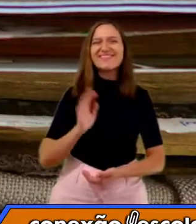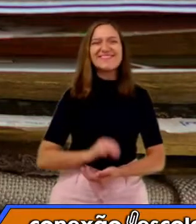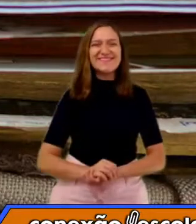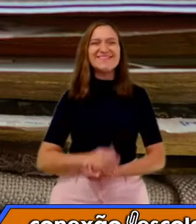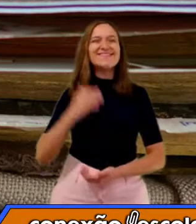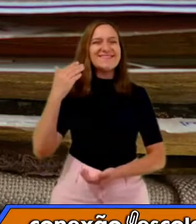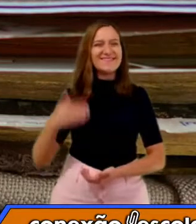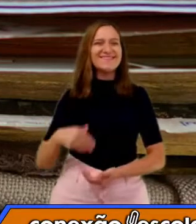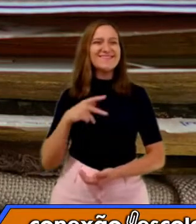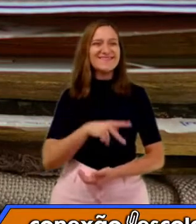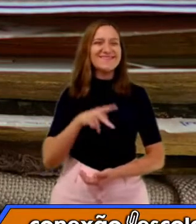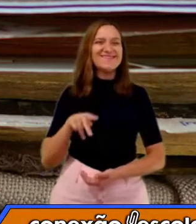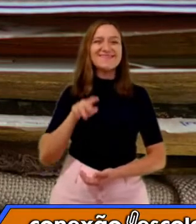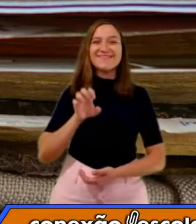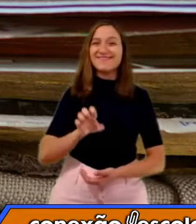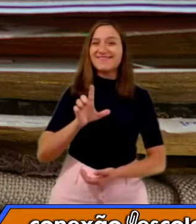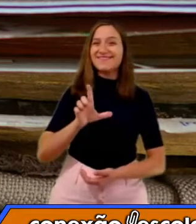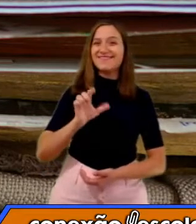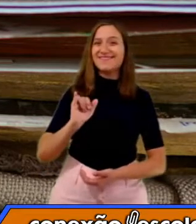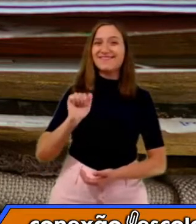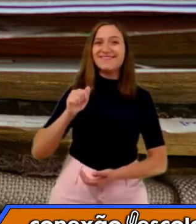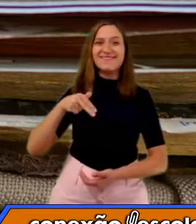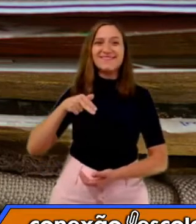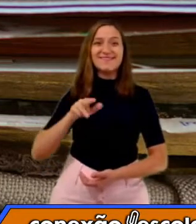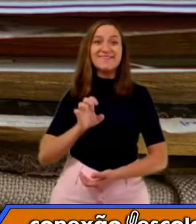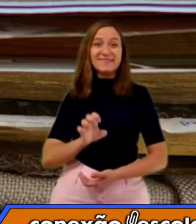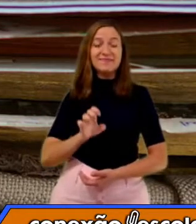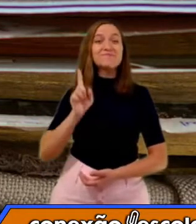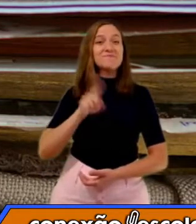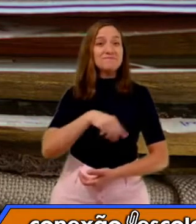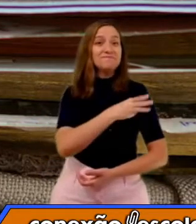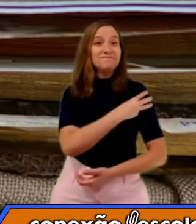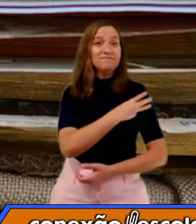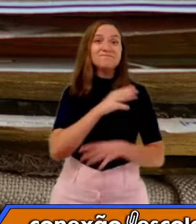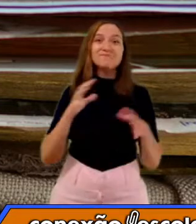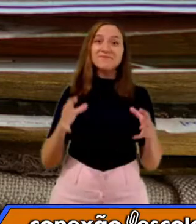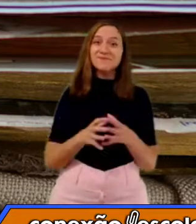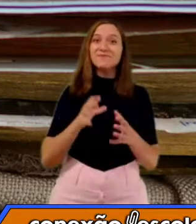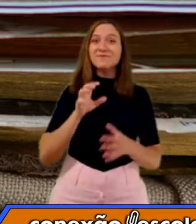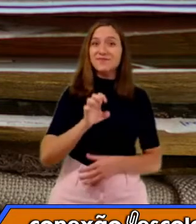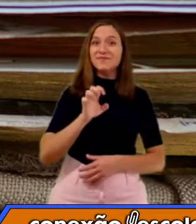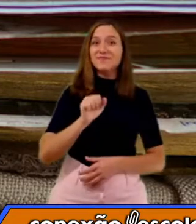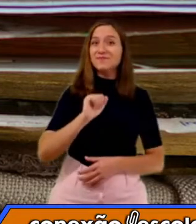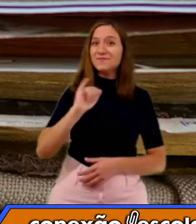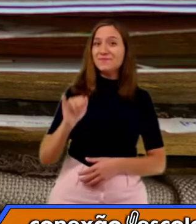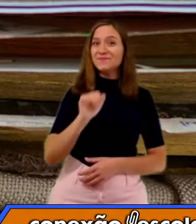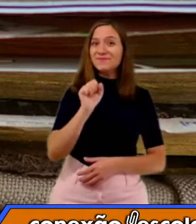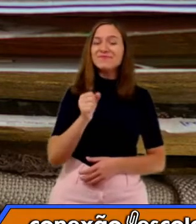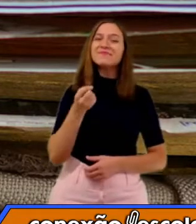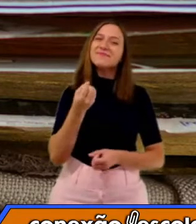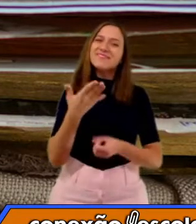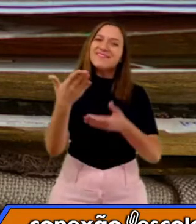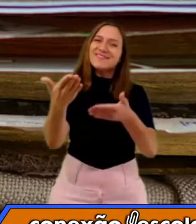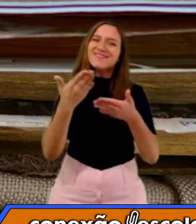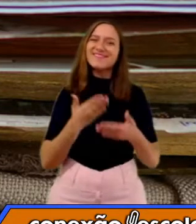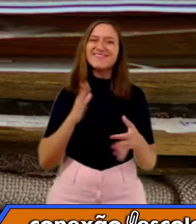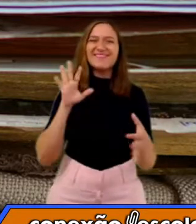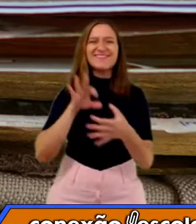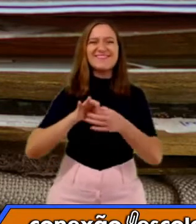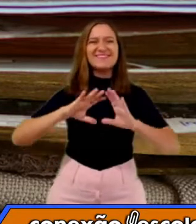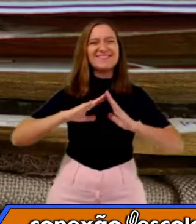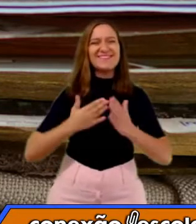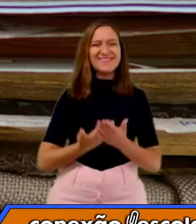sou a professora Eliane Trindade, da terceira série da EAJA. Sejam bem-vindos ao programa Conexão